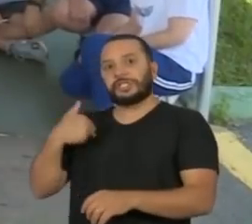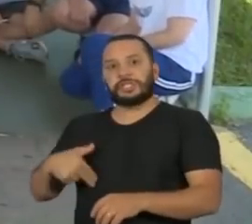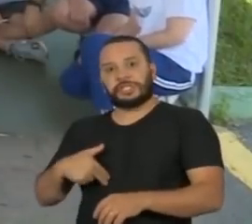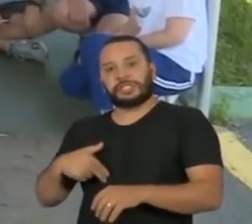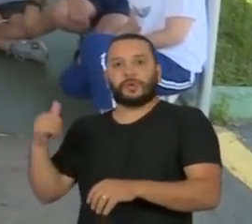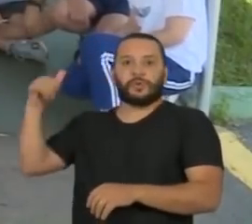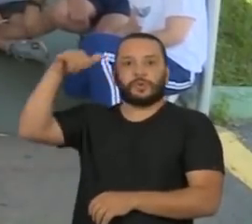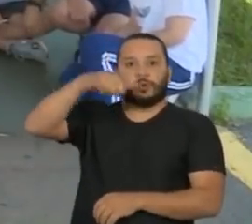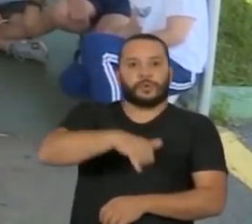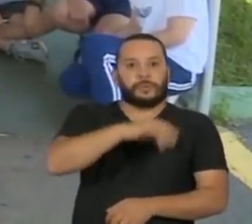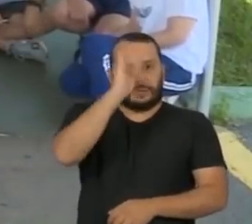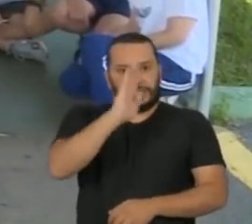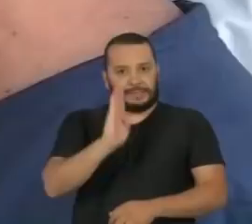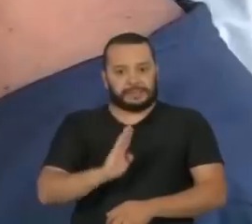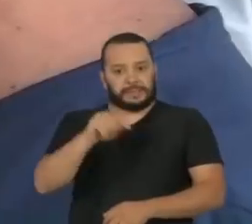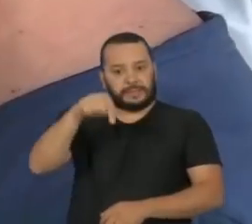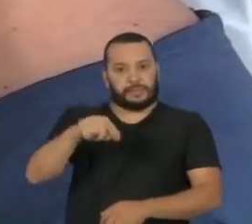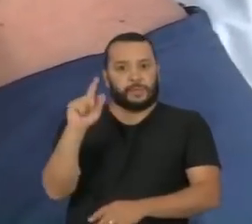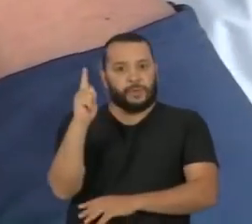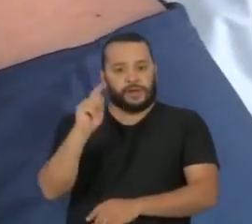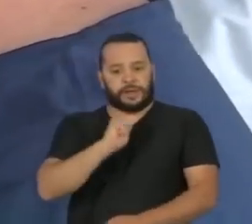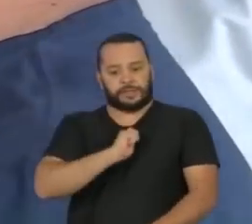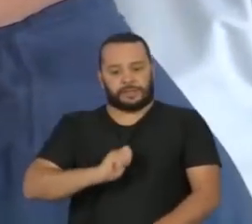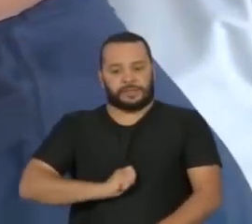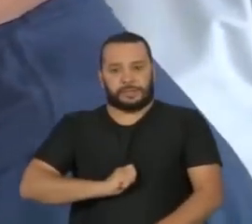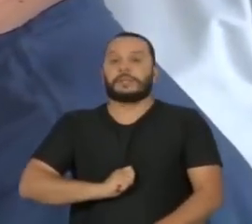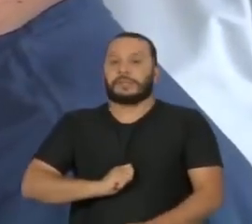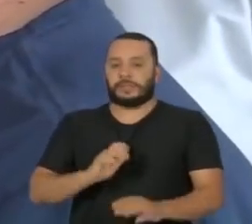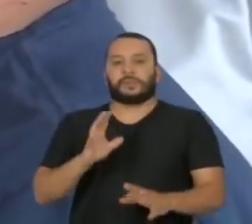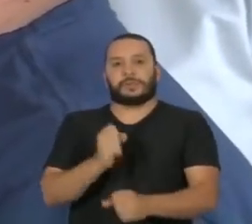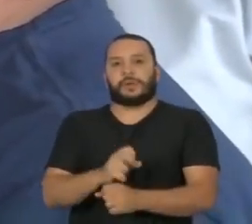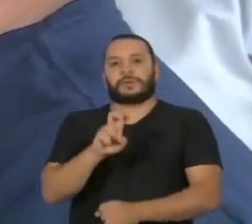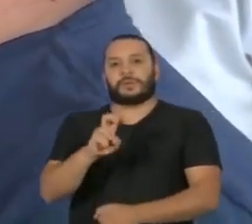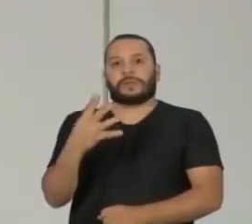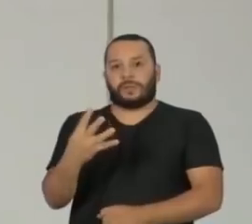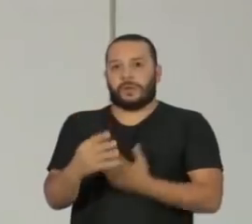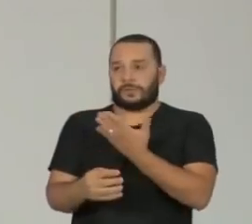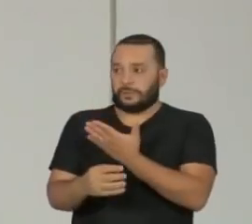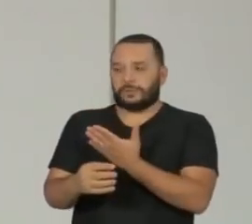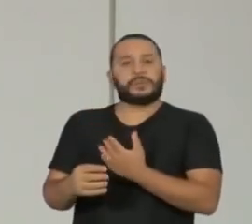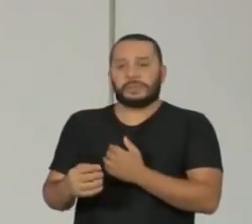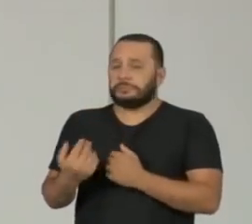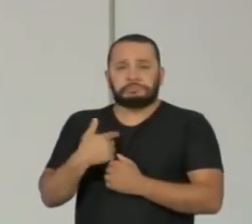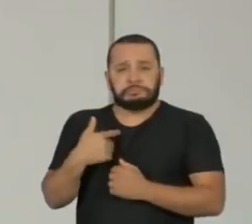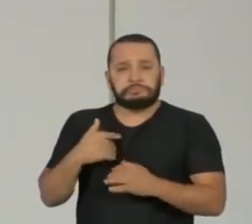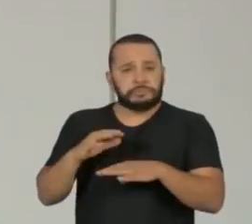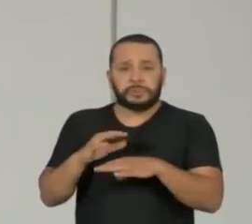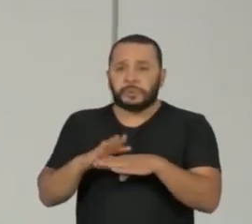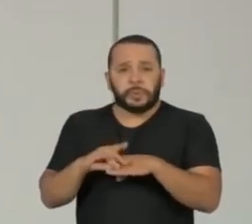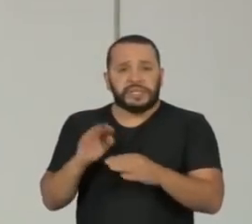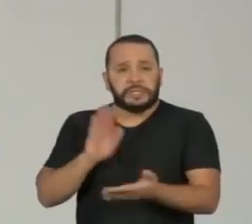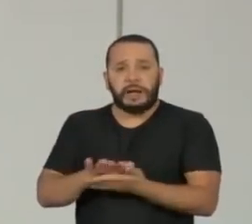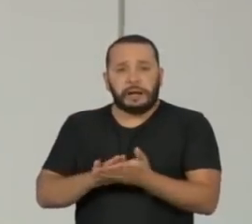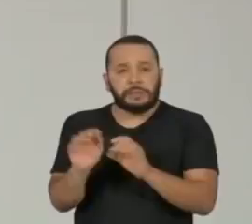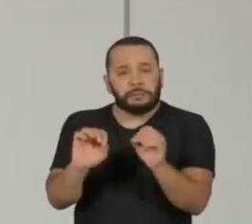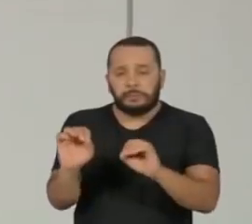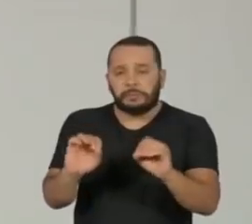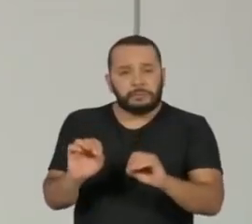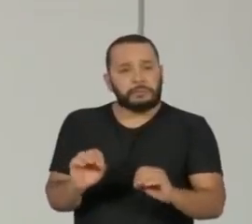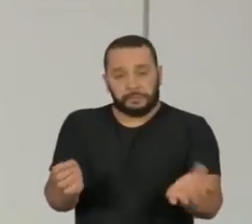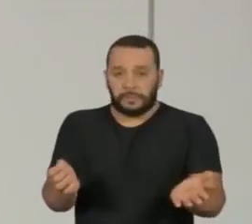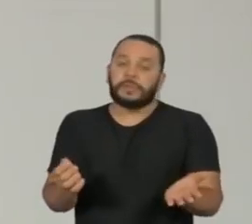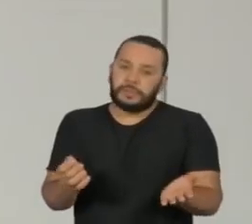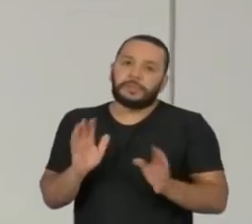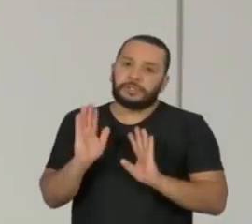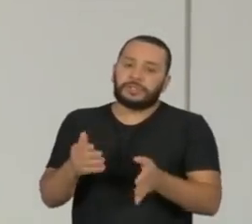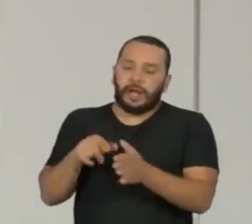missão de resgate que vieram da China e estão em quarentena na base militar de Anápolis não apresentam sinais do Covid-19, segundo